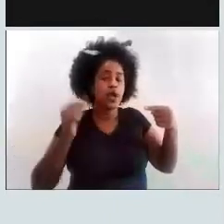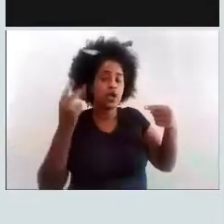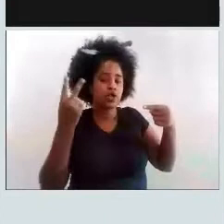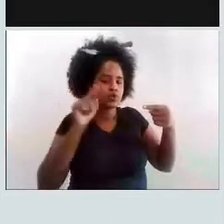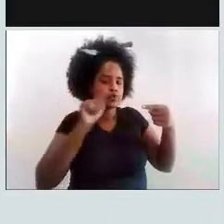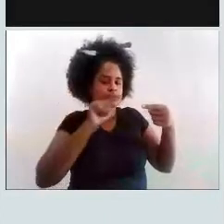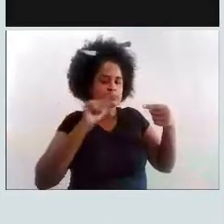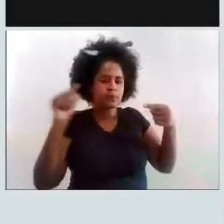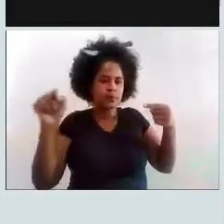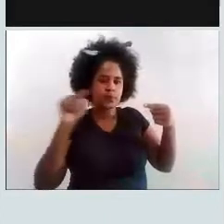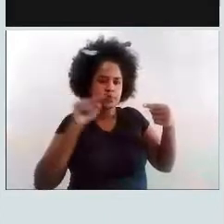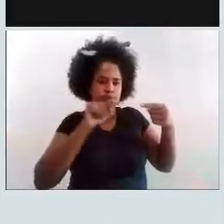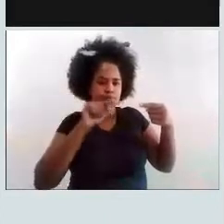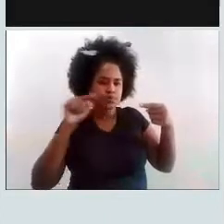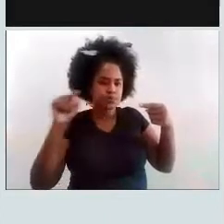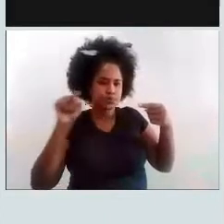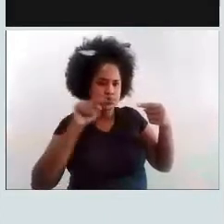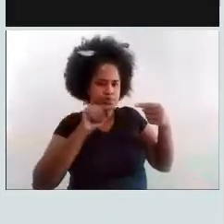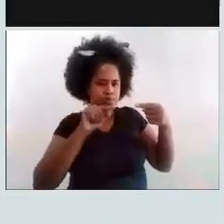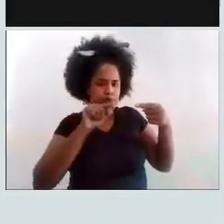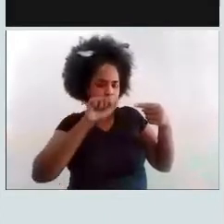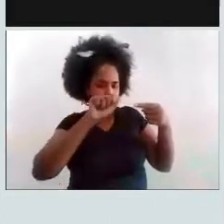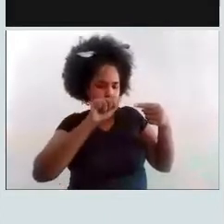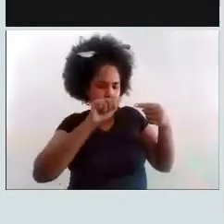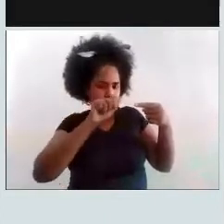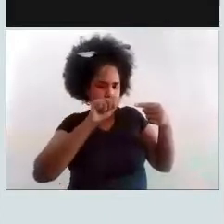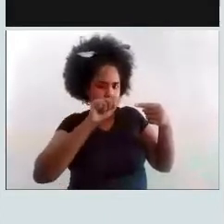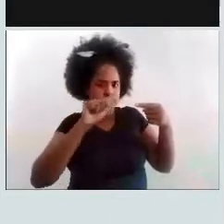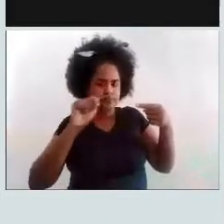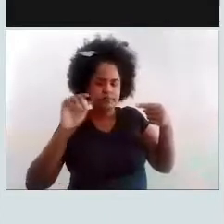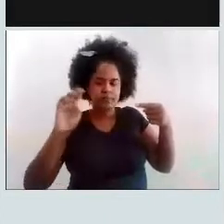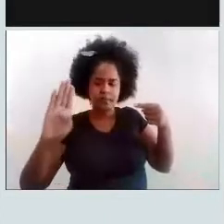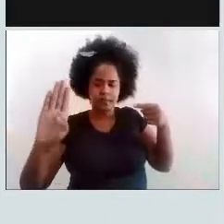o ponto A e o ponto B.